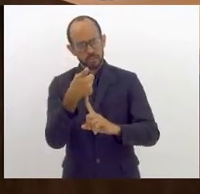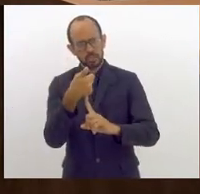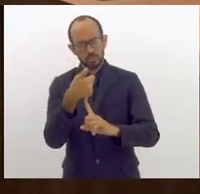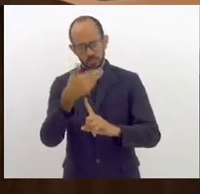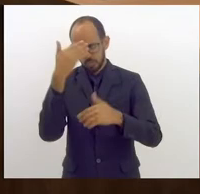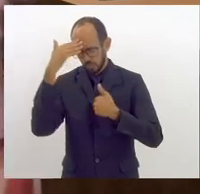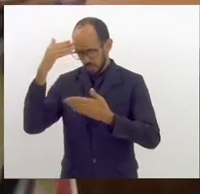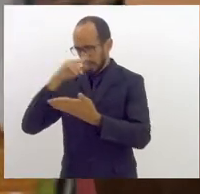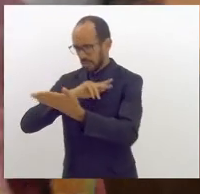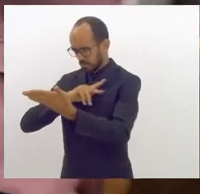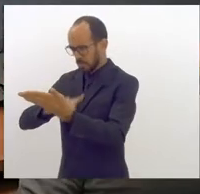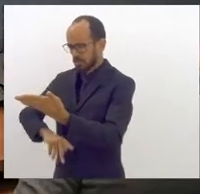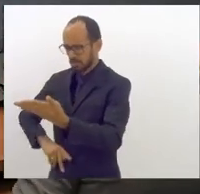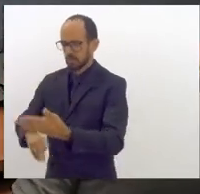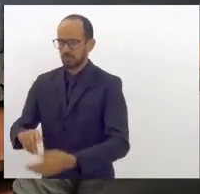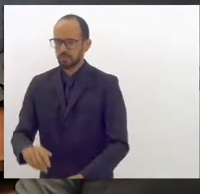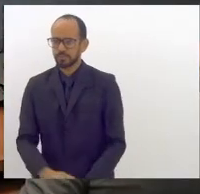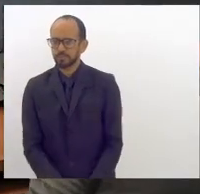presidente